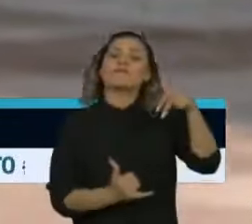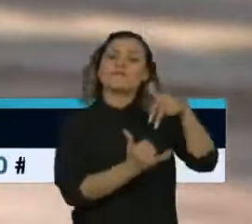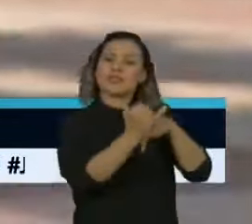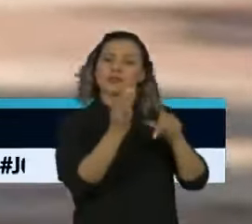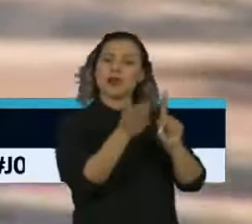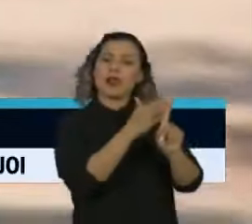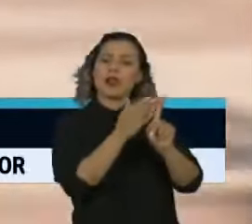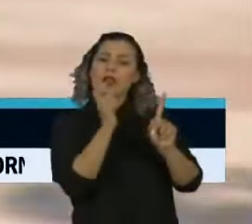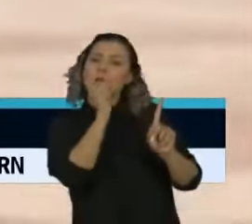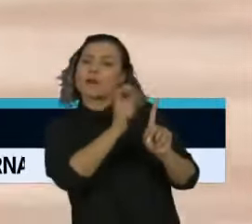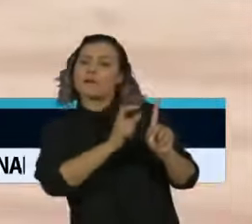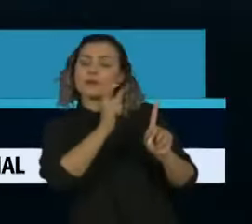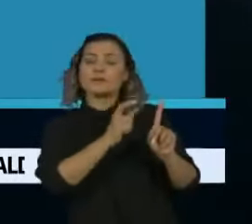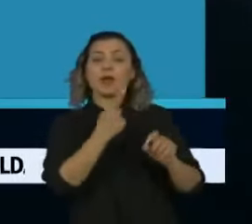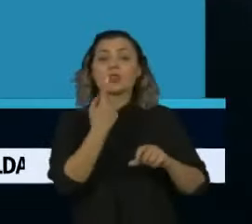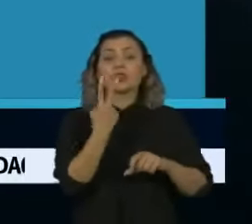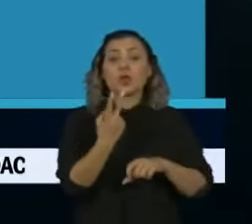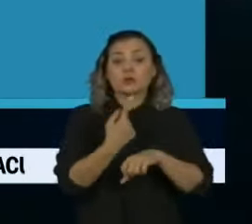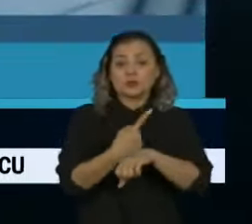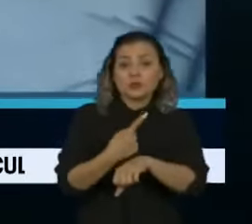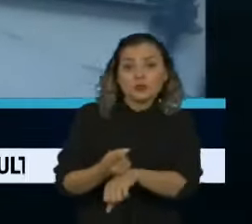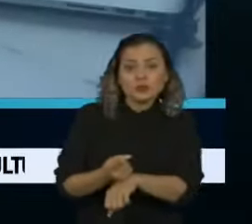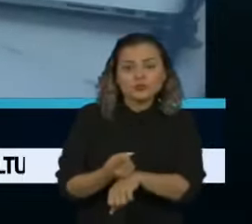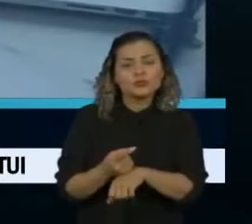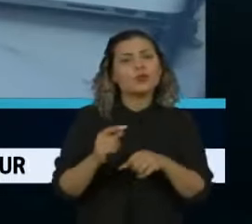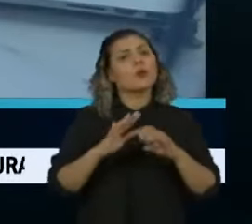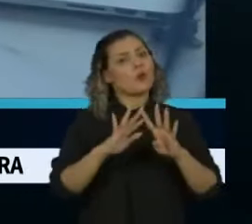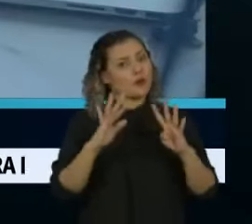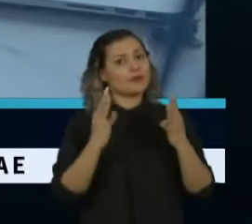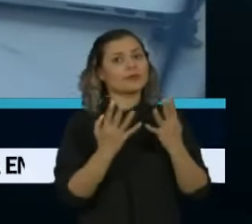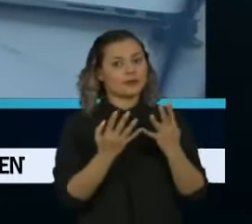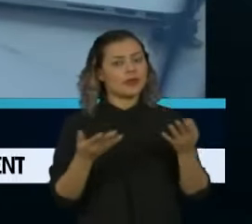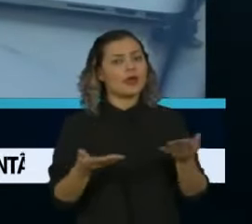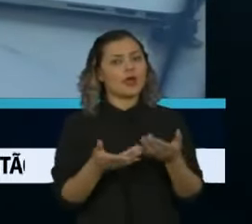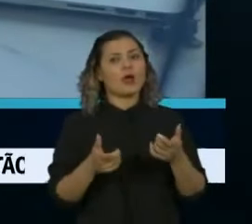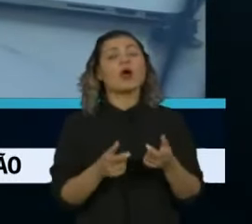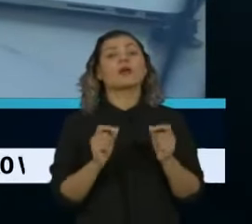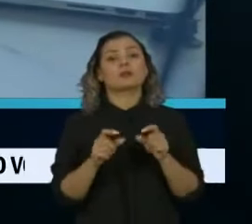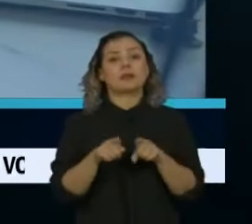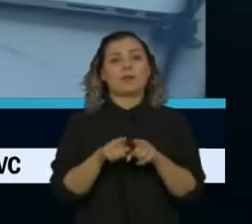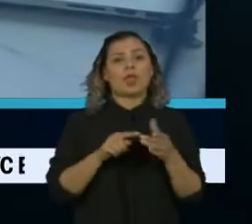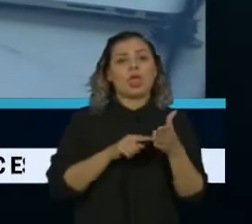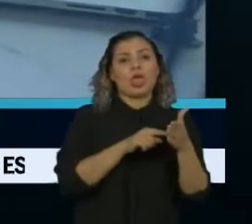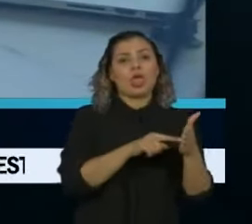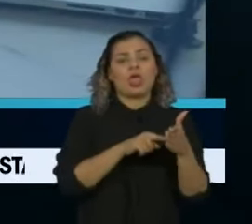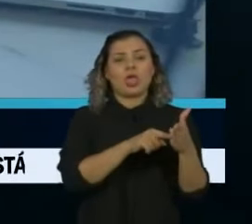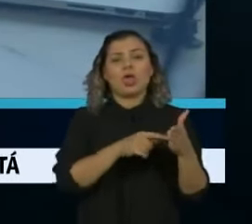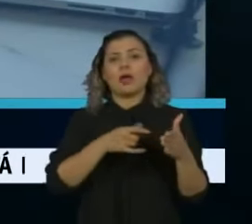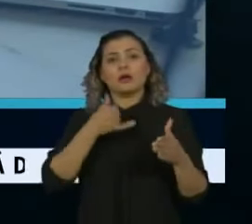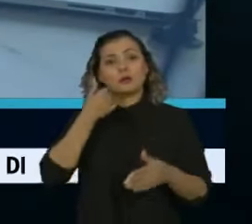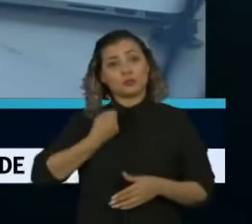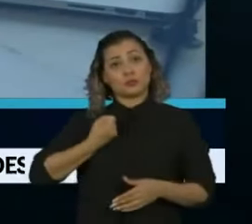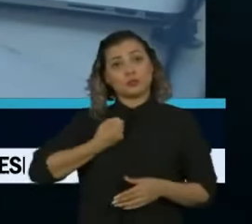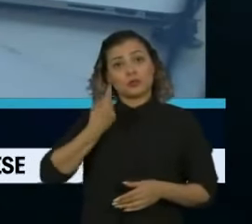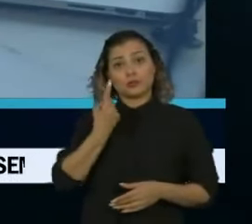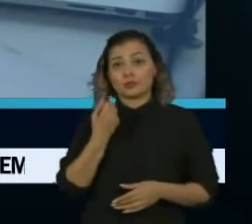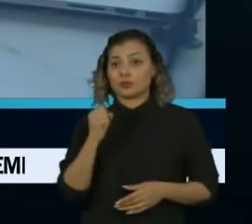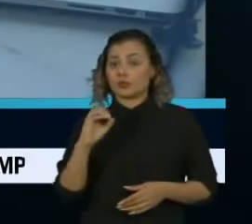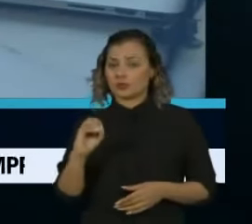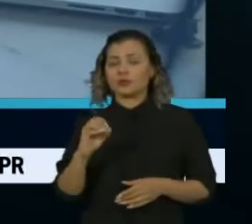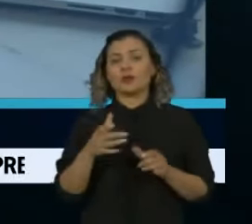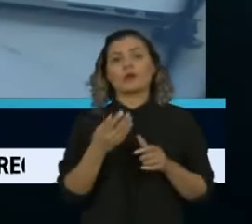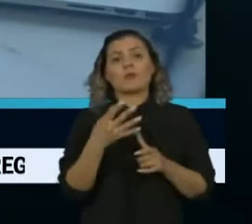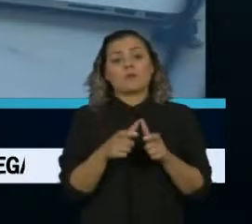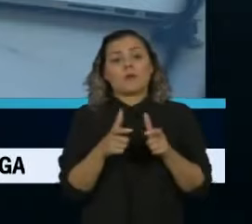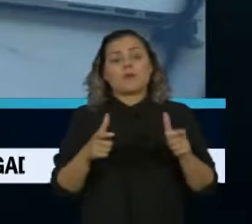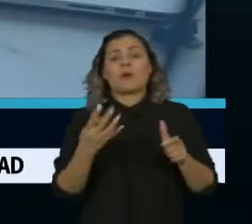ou verbal a cada 2 segundos. Na quarentena imposta pela pandemia, o número de denúncias pelo 180 aumentou quase